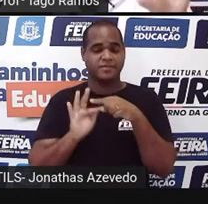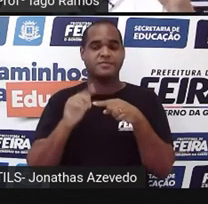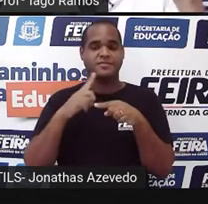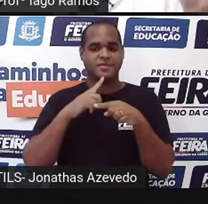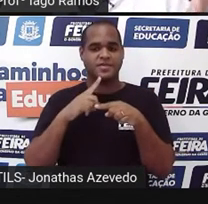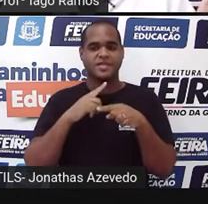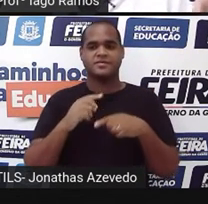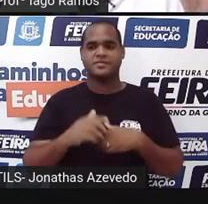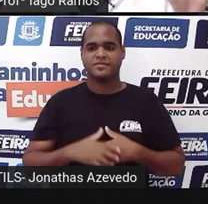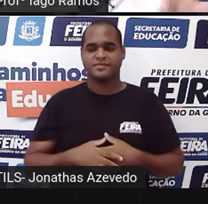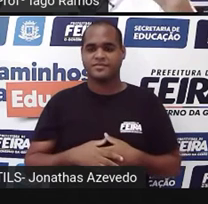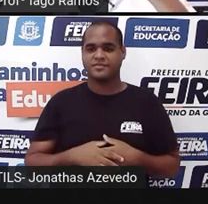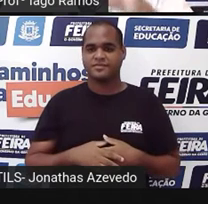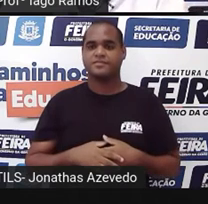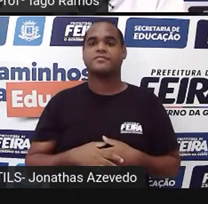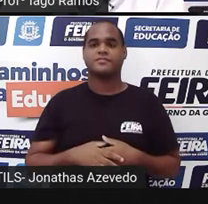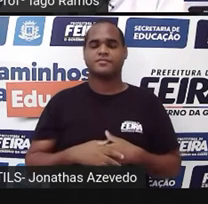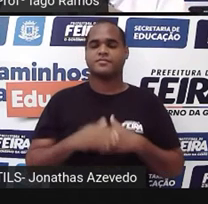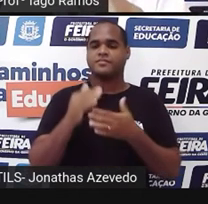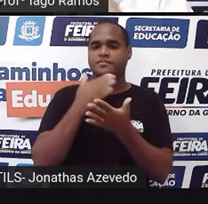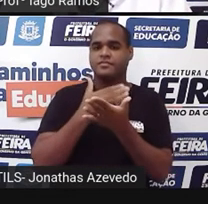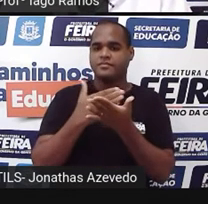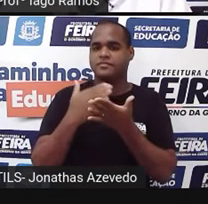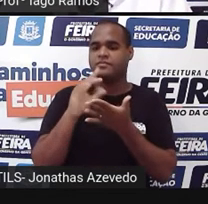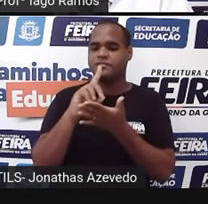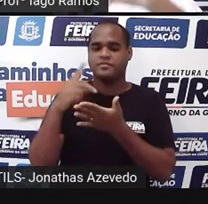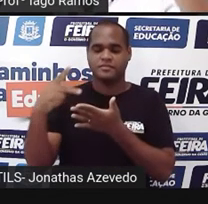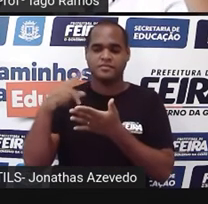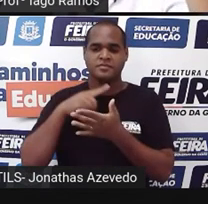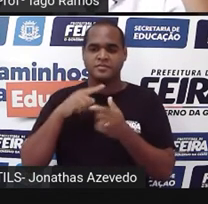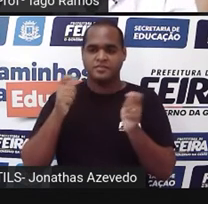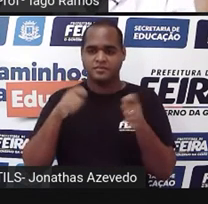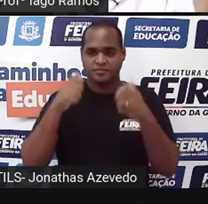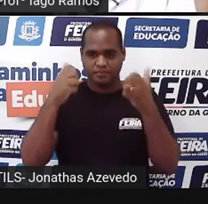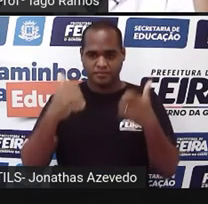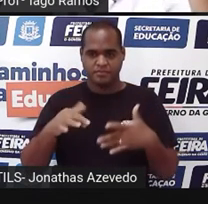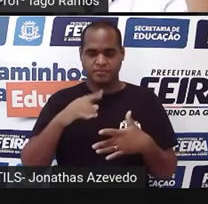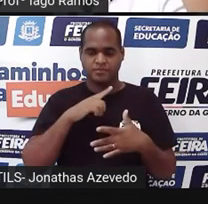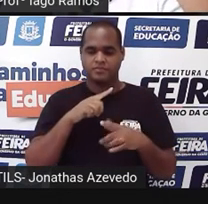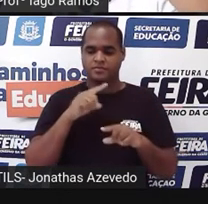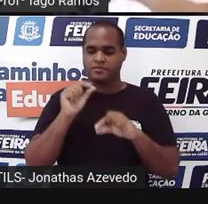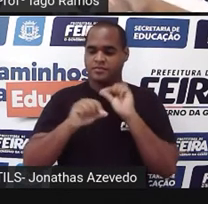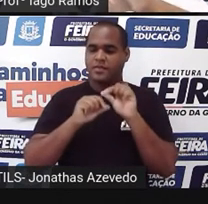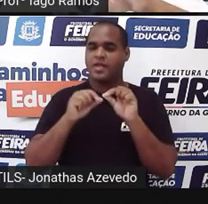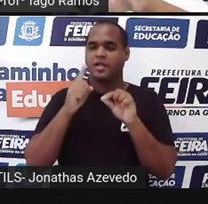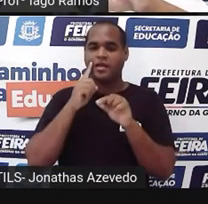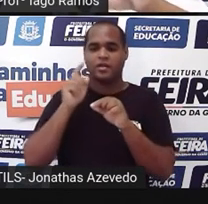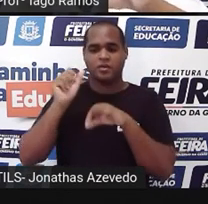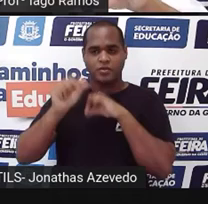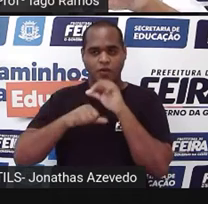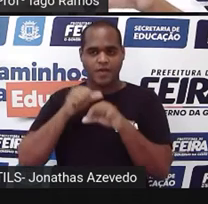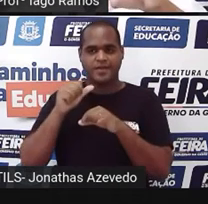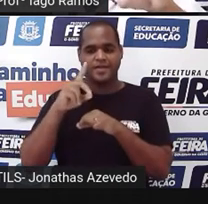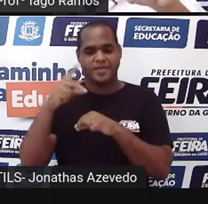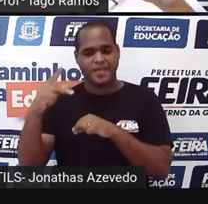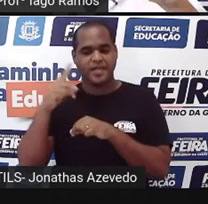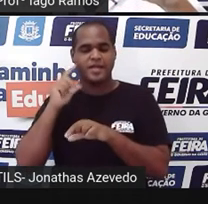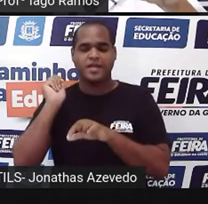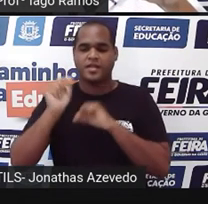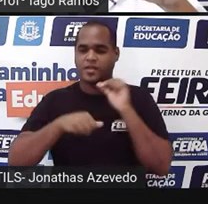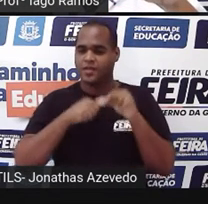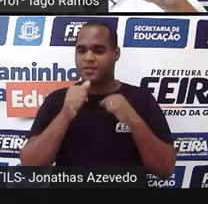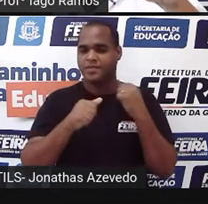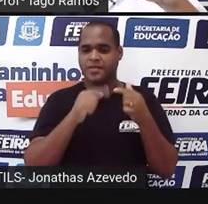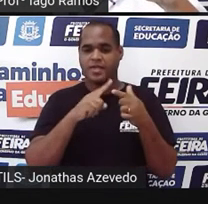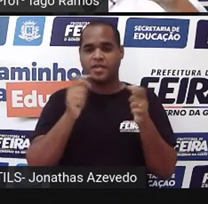foram encontradas usando frações Como pegou o número de cima dividiu pelo de baixo e achou as